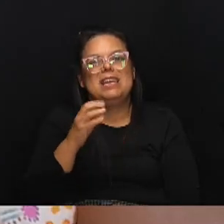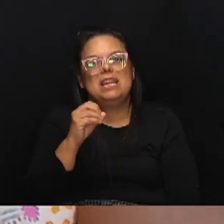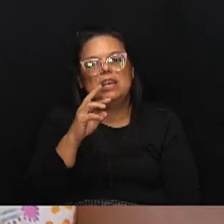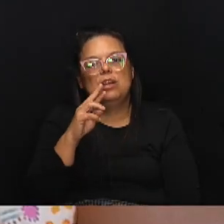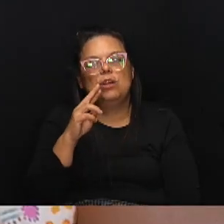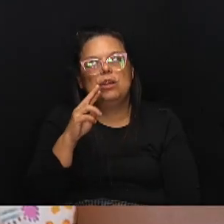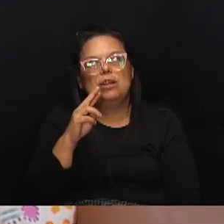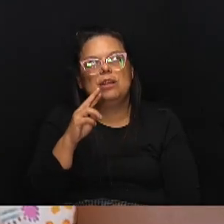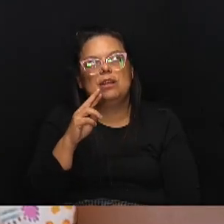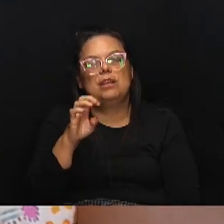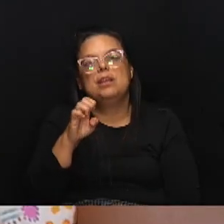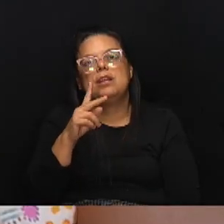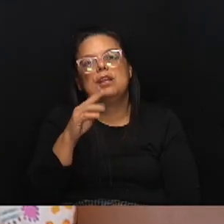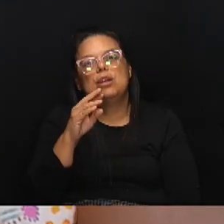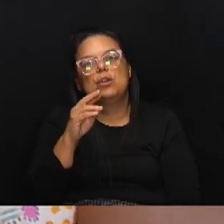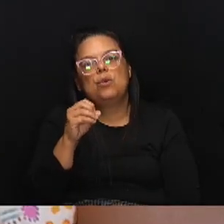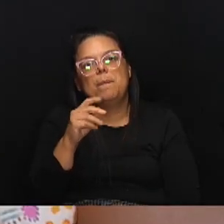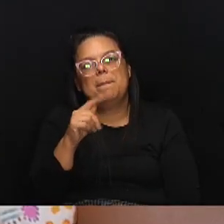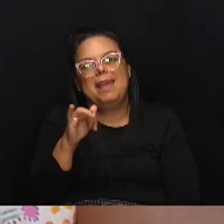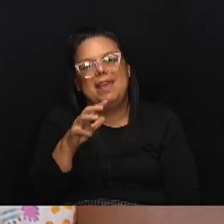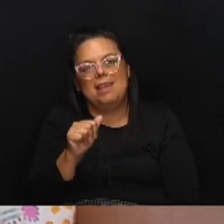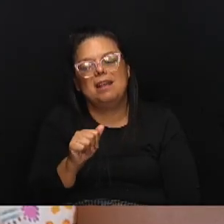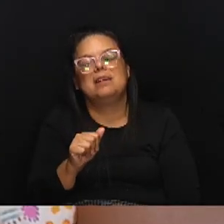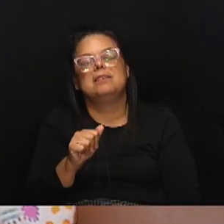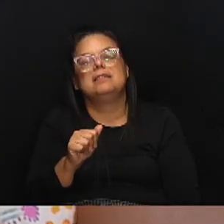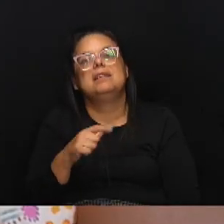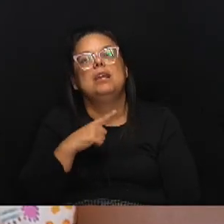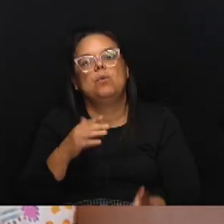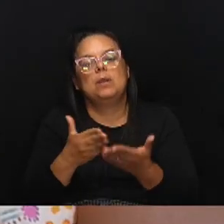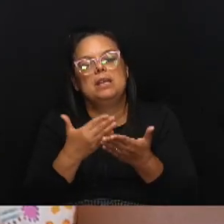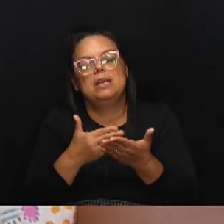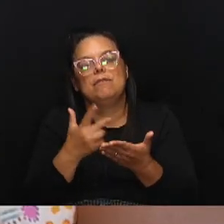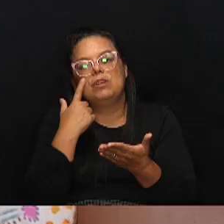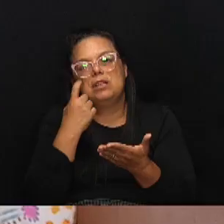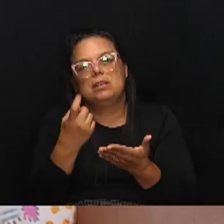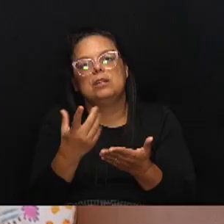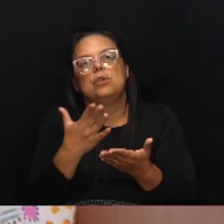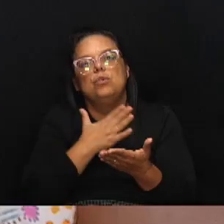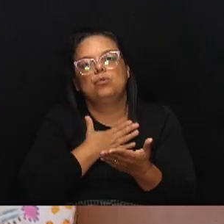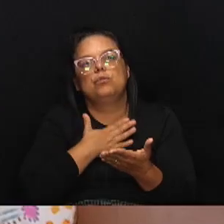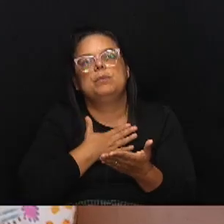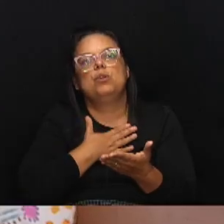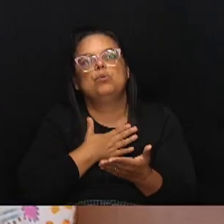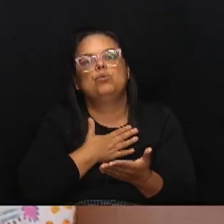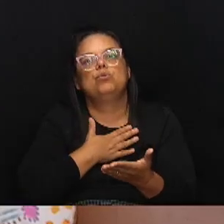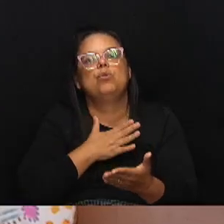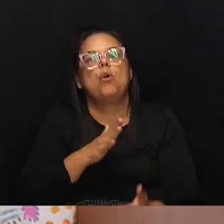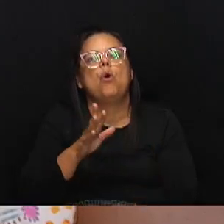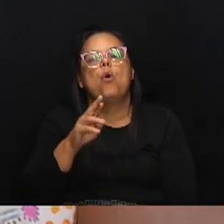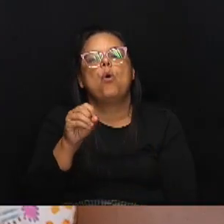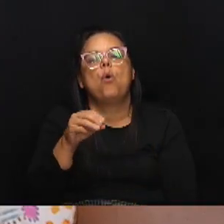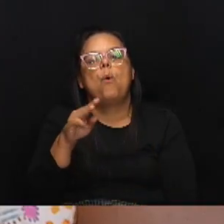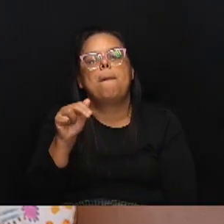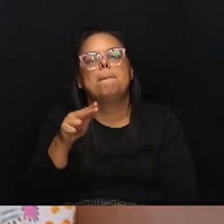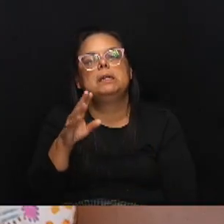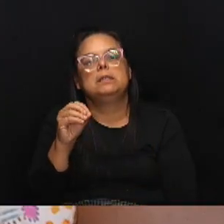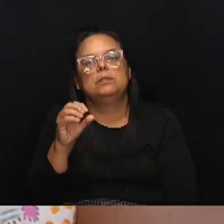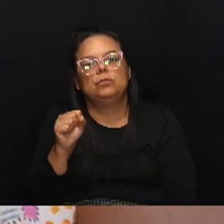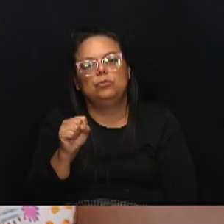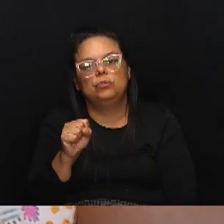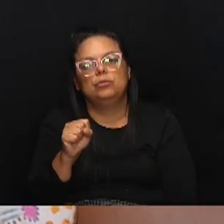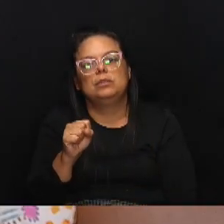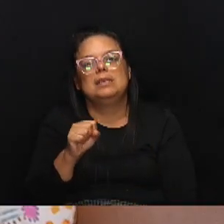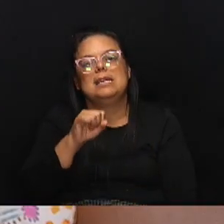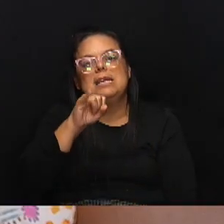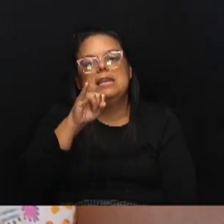dos senhores. Há um livro muito interessante que chama Os Meus Romanos, de uma preceptora, eu até tenho aí, chama Ina